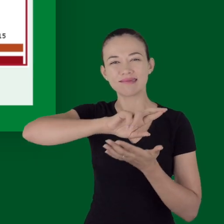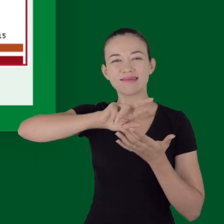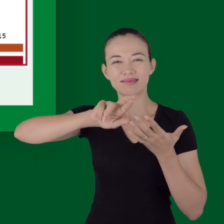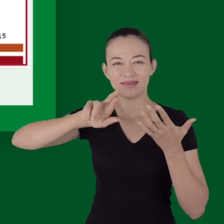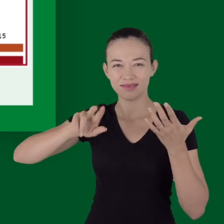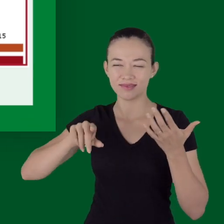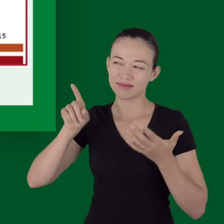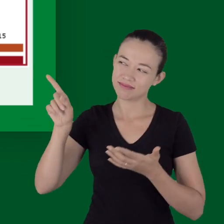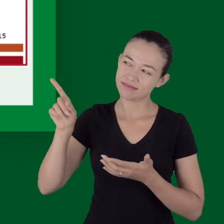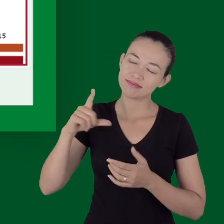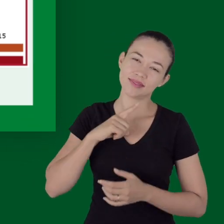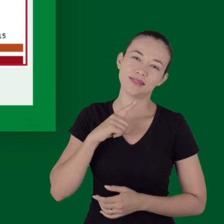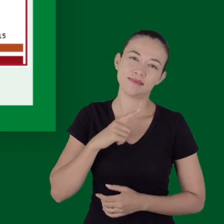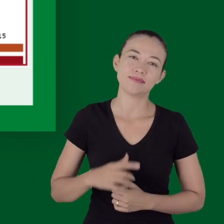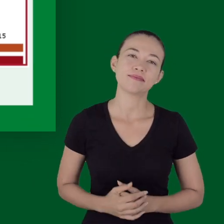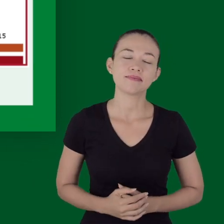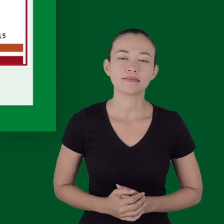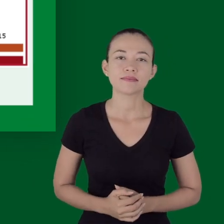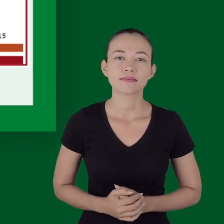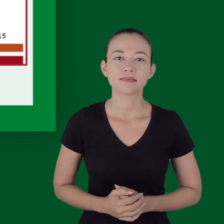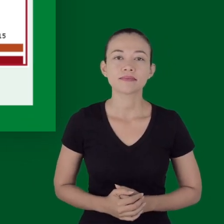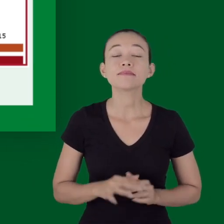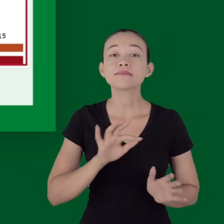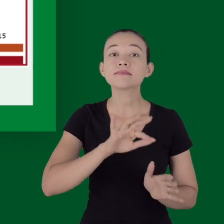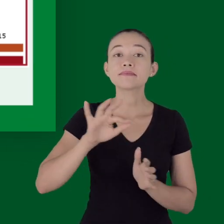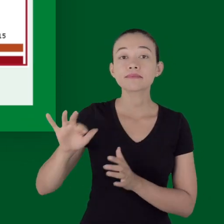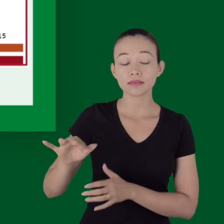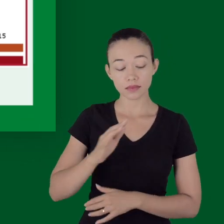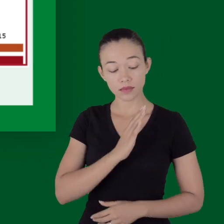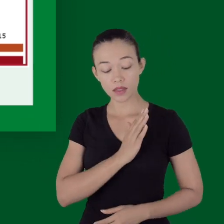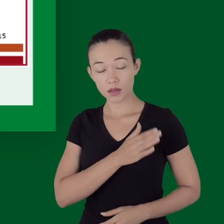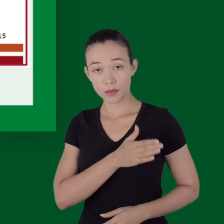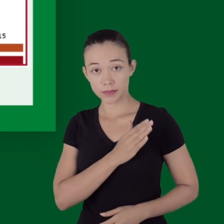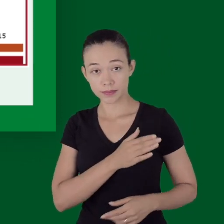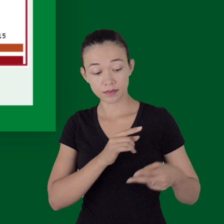gente considerar como uma bradiarritmia.